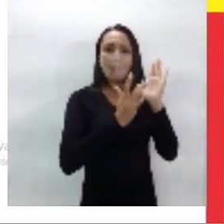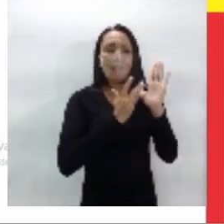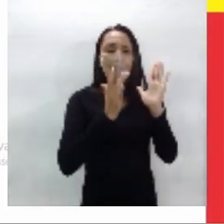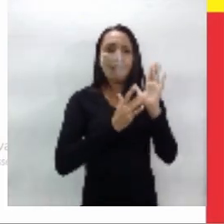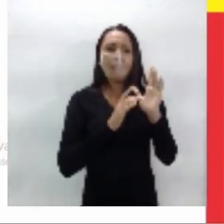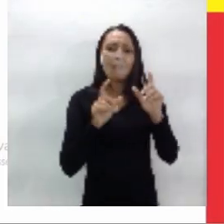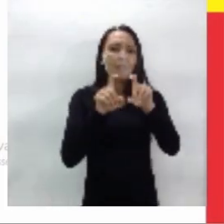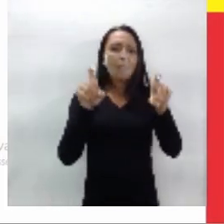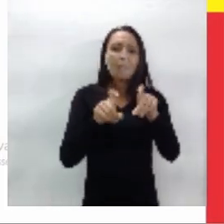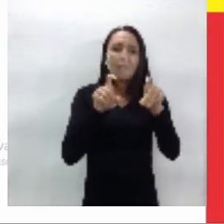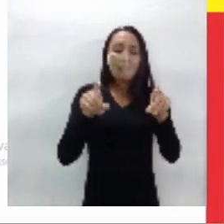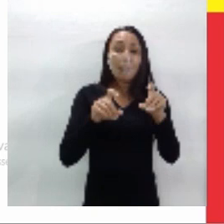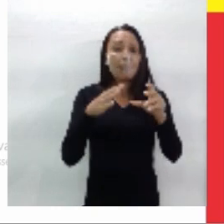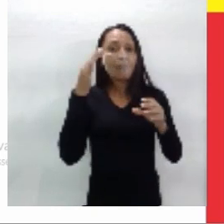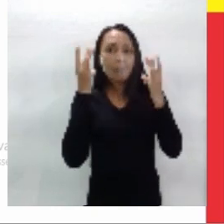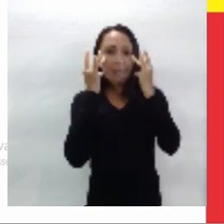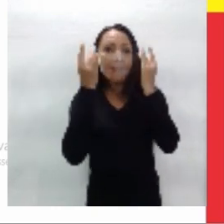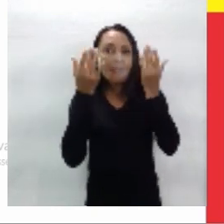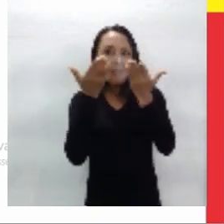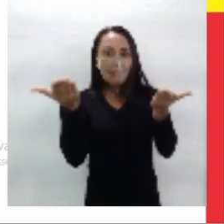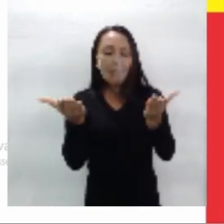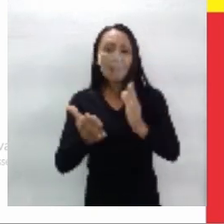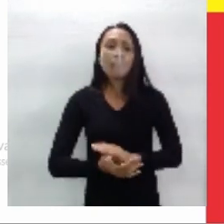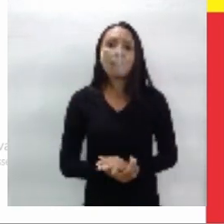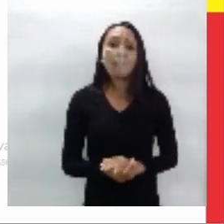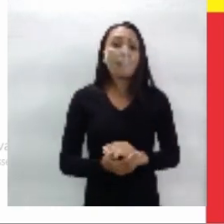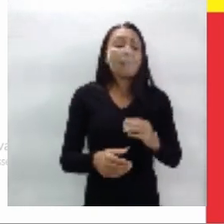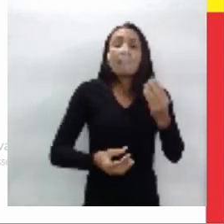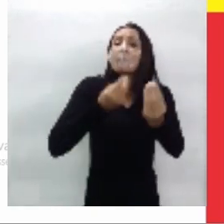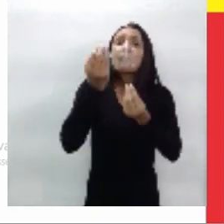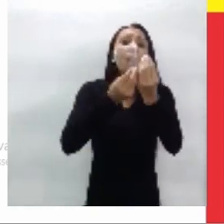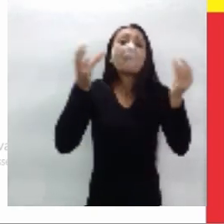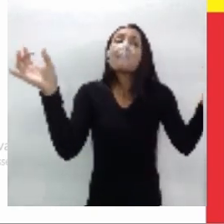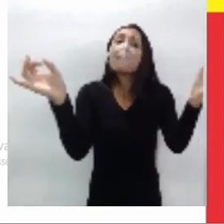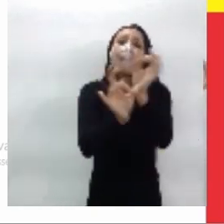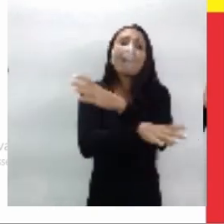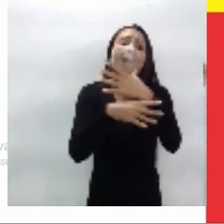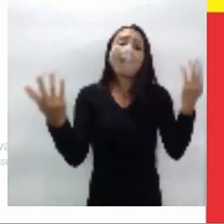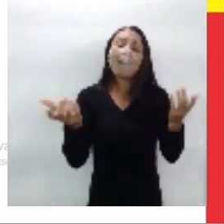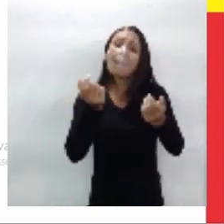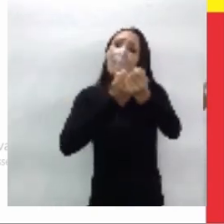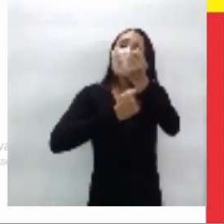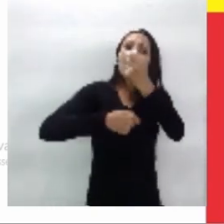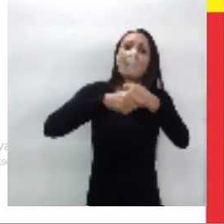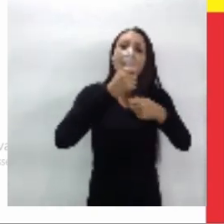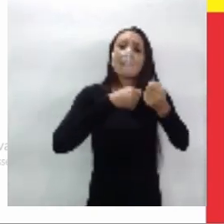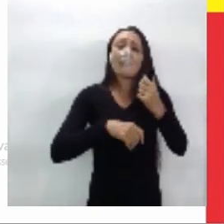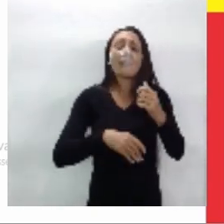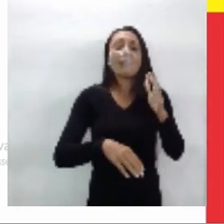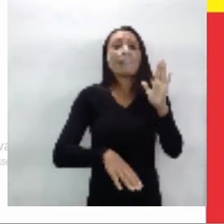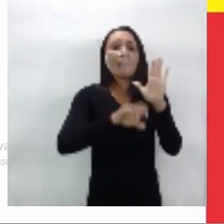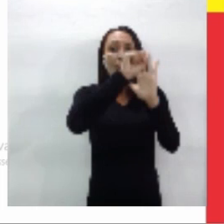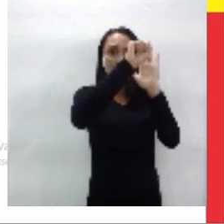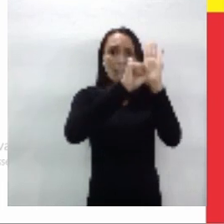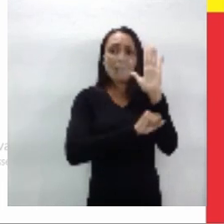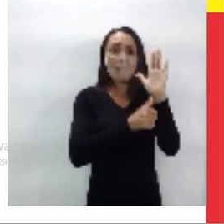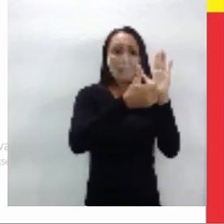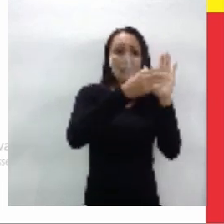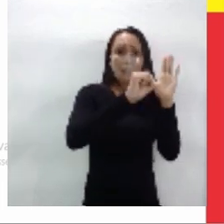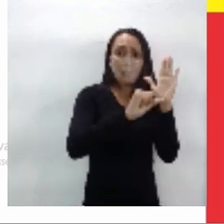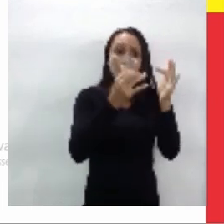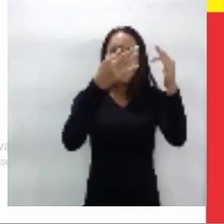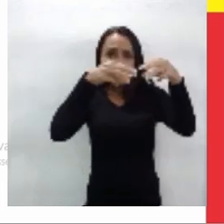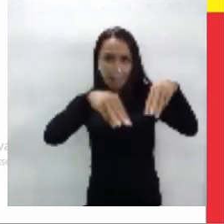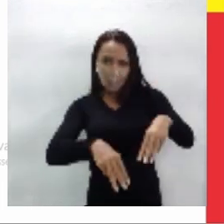celular. Então veja só. E como é que vai acabar esse mercantilismo? Final do século XVIII,